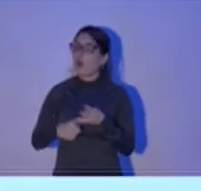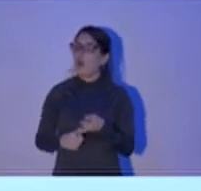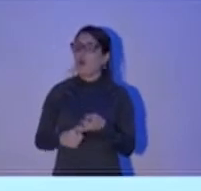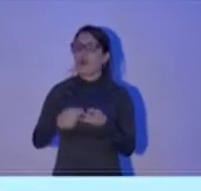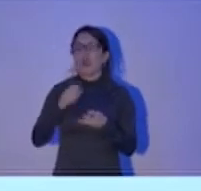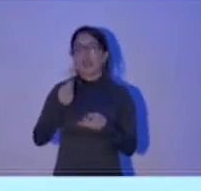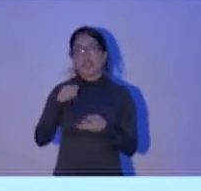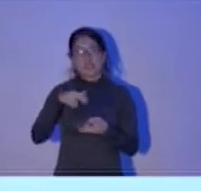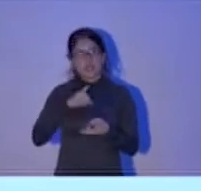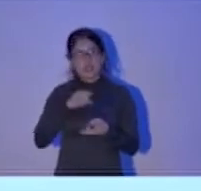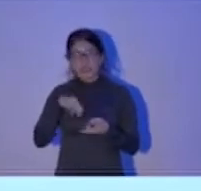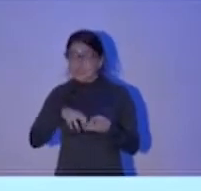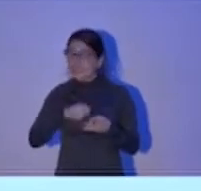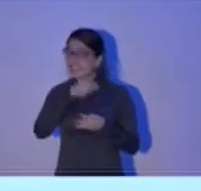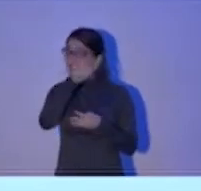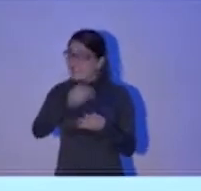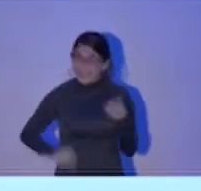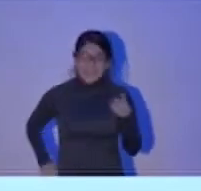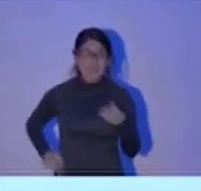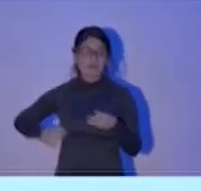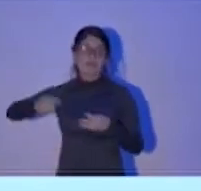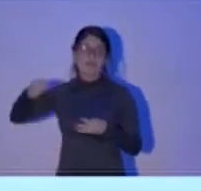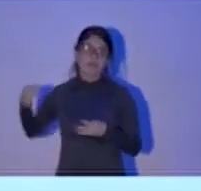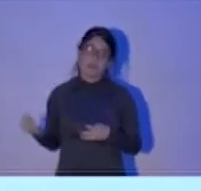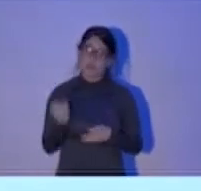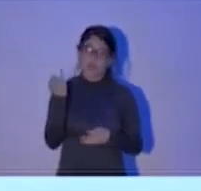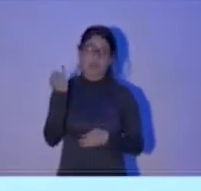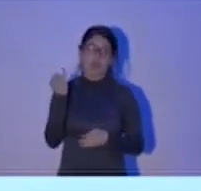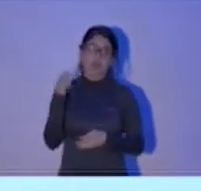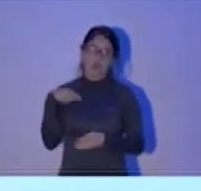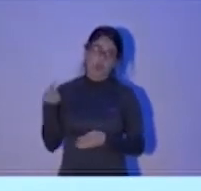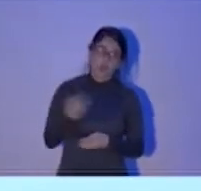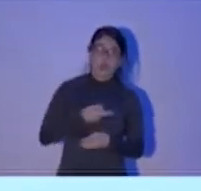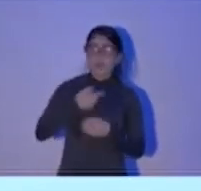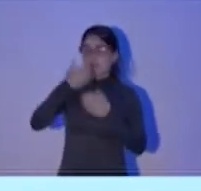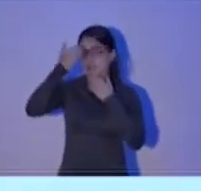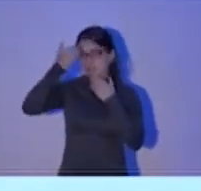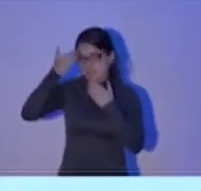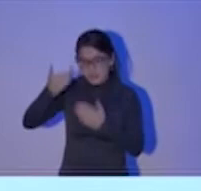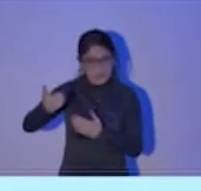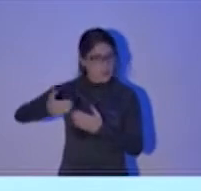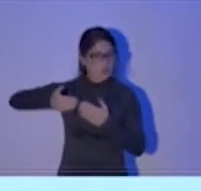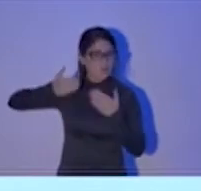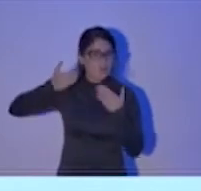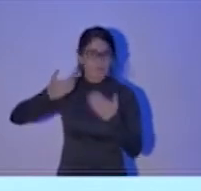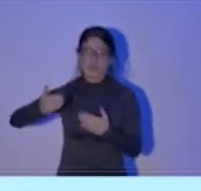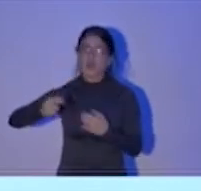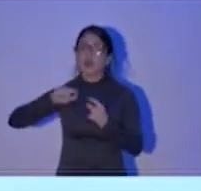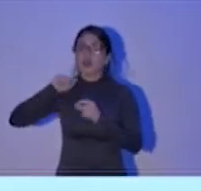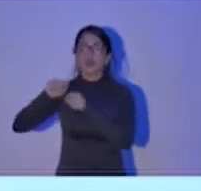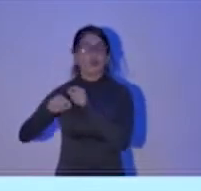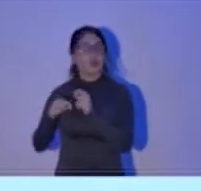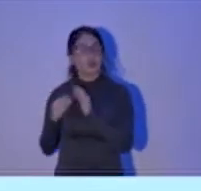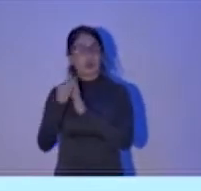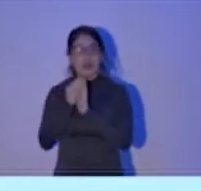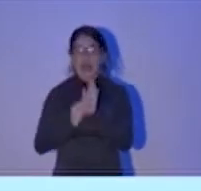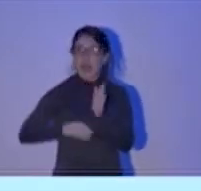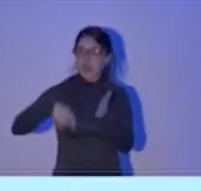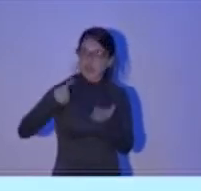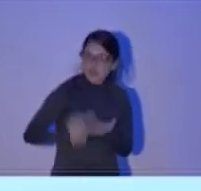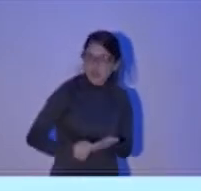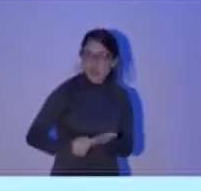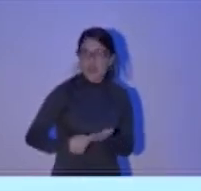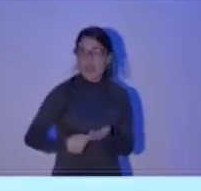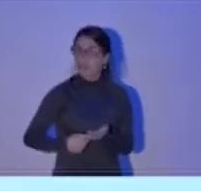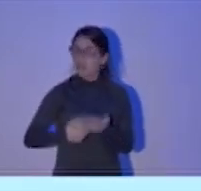agradecemos muito, em nome da professora Cecília, que todas as nossas agendas de diálogo, de conversa, têm sido atendidas. E